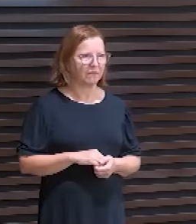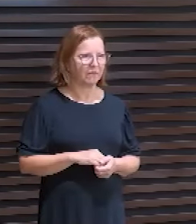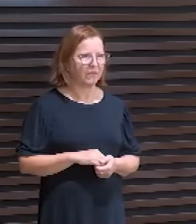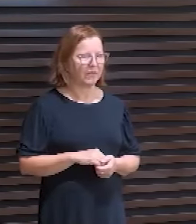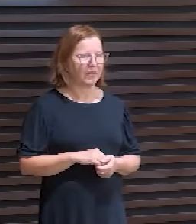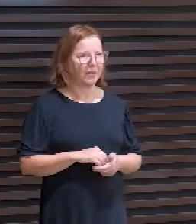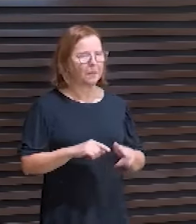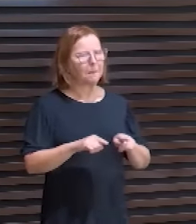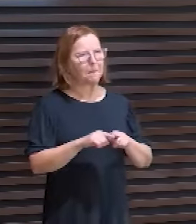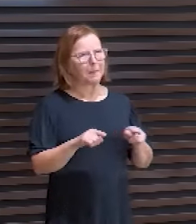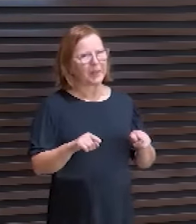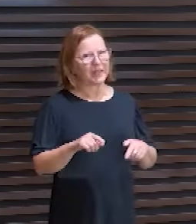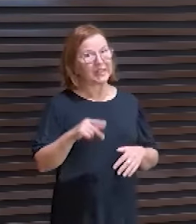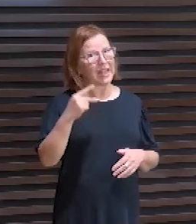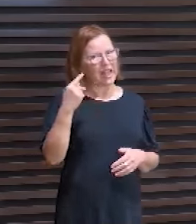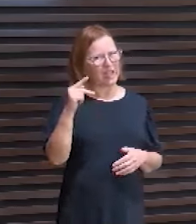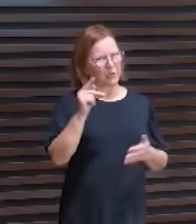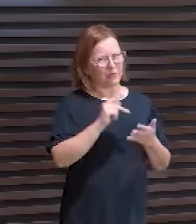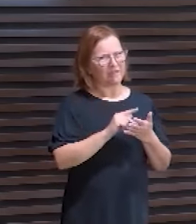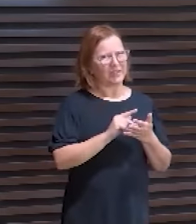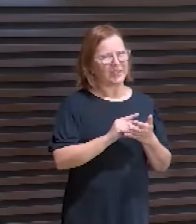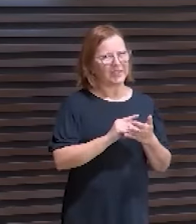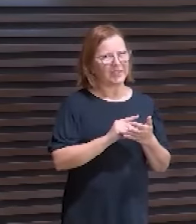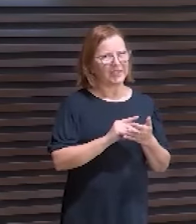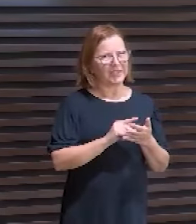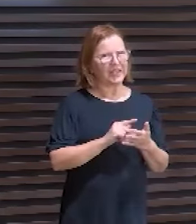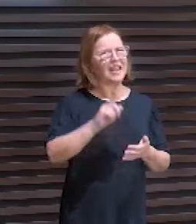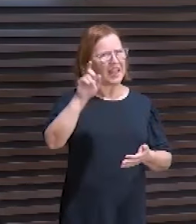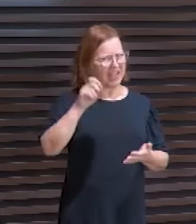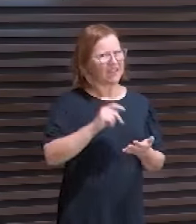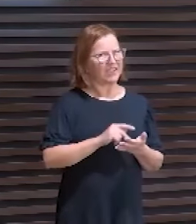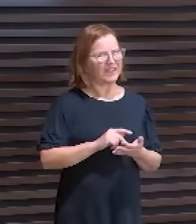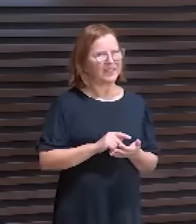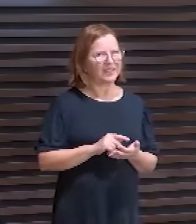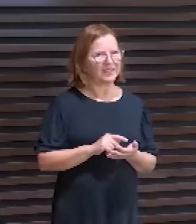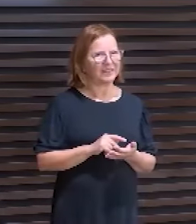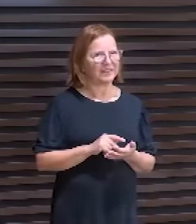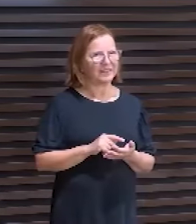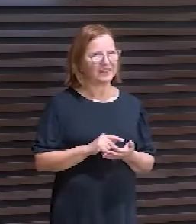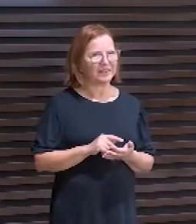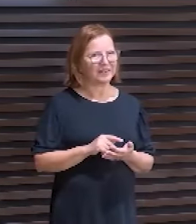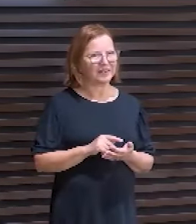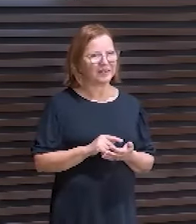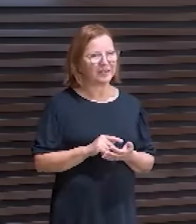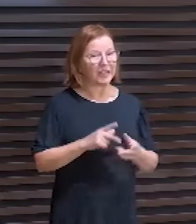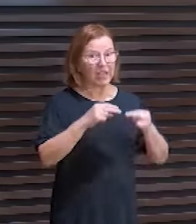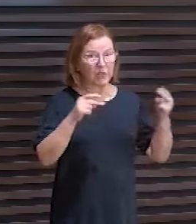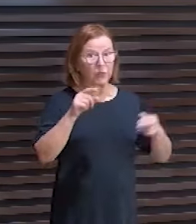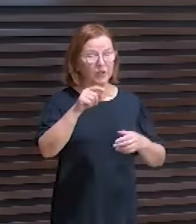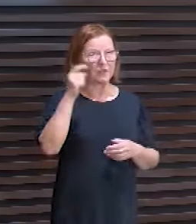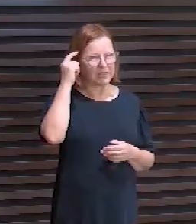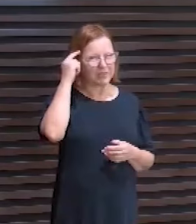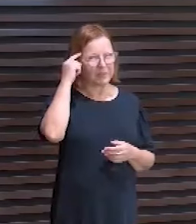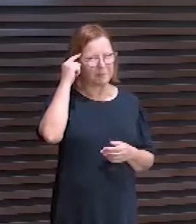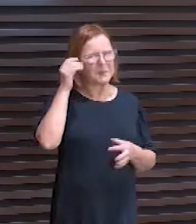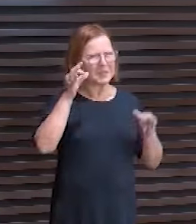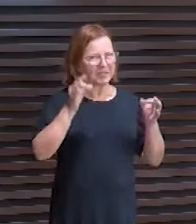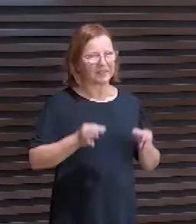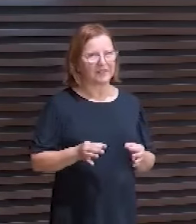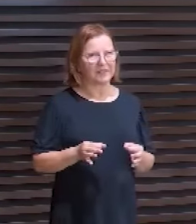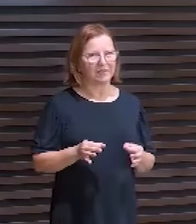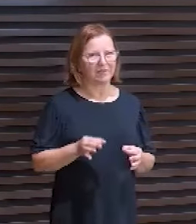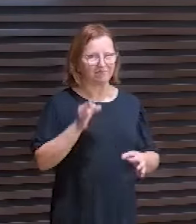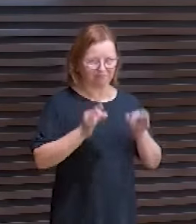verdade é a verdade quem diz que o que você pensa é o correto é o